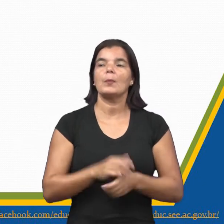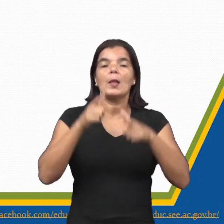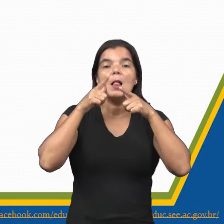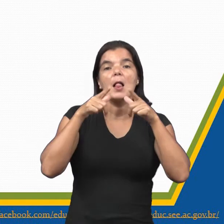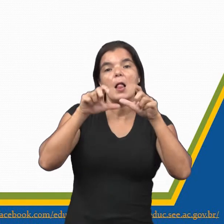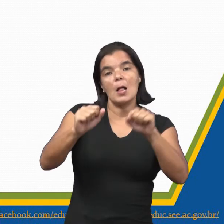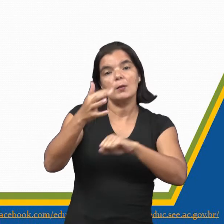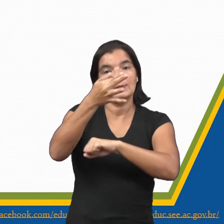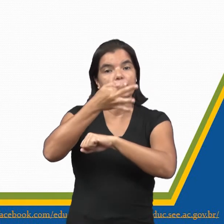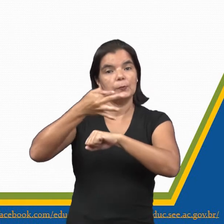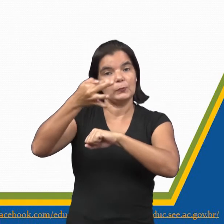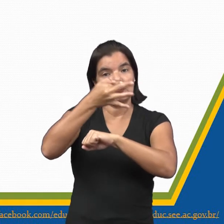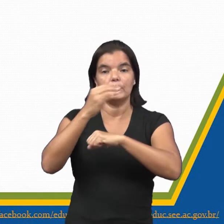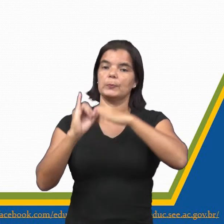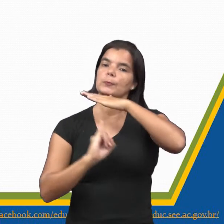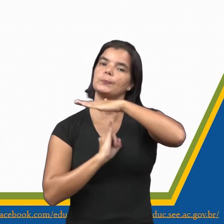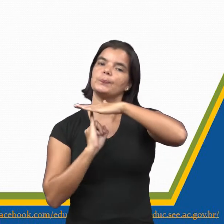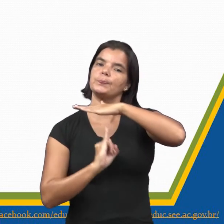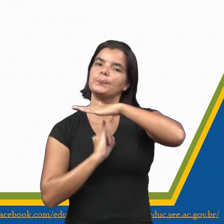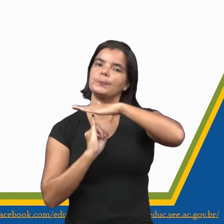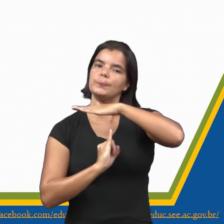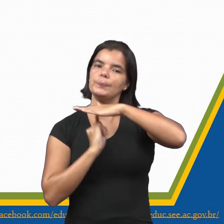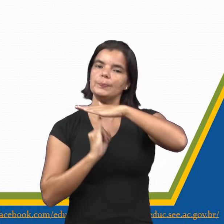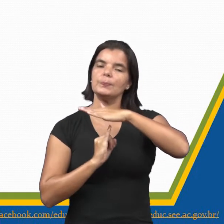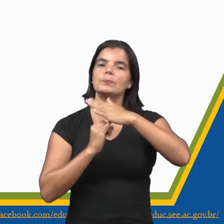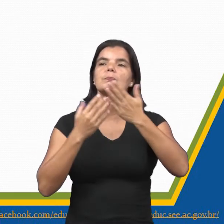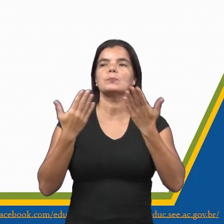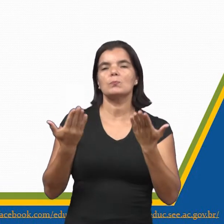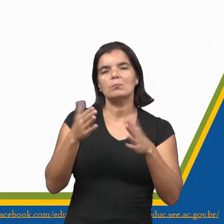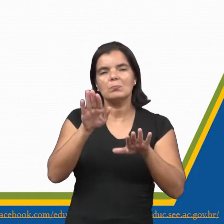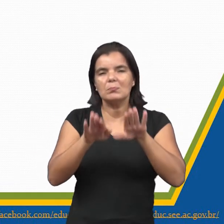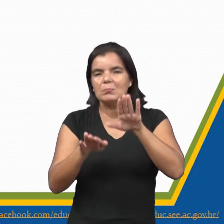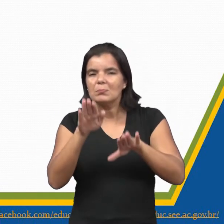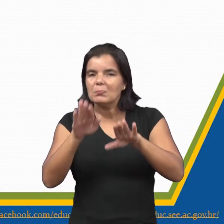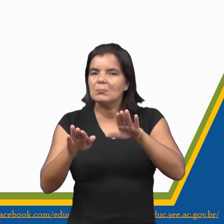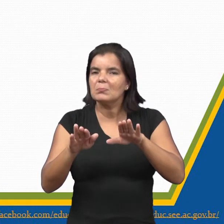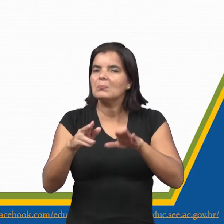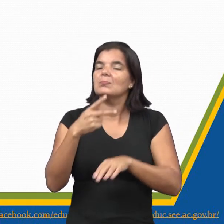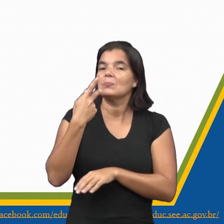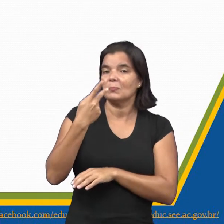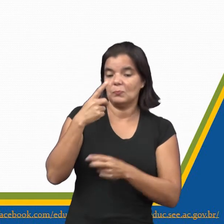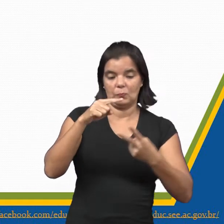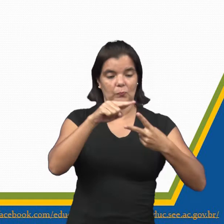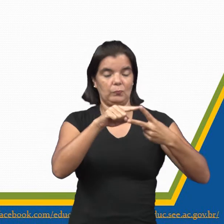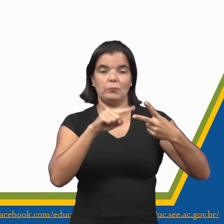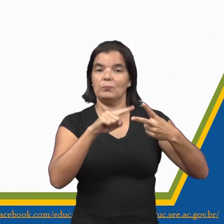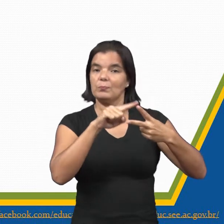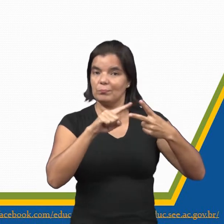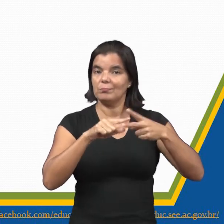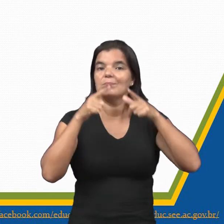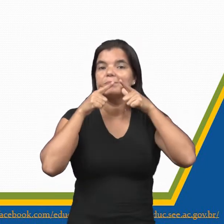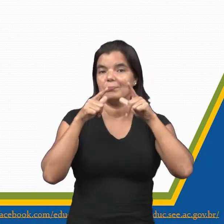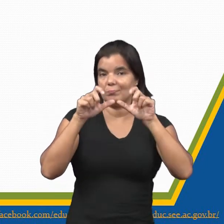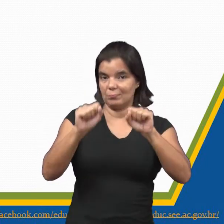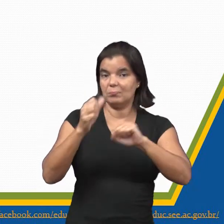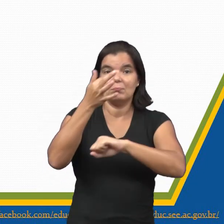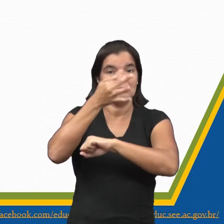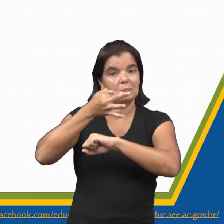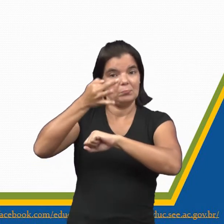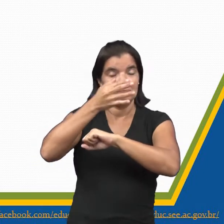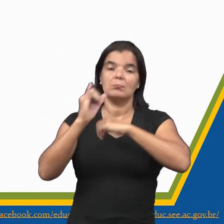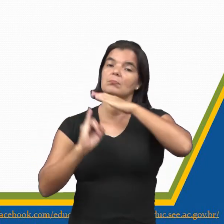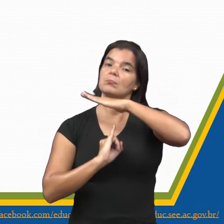Linguagem formal e informal. Quanto aos níveis de fala, podemos considerar 2 padrões de linguagem, a linguagem formal